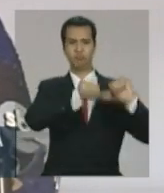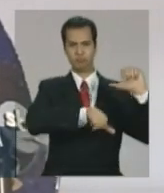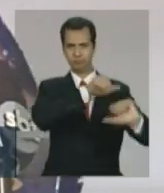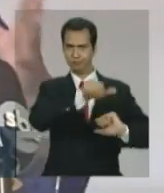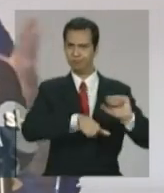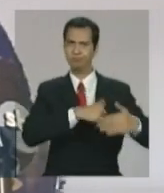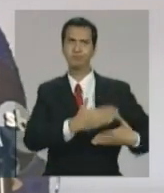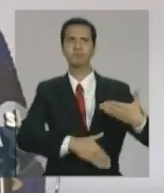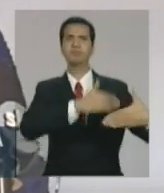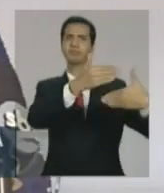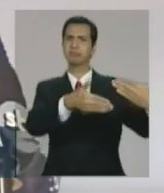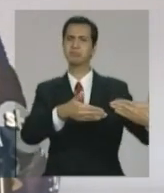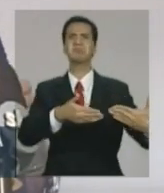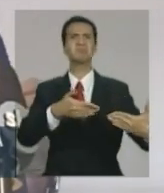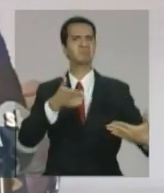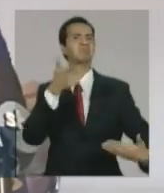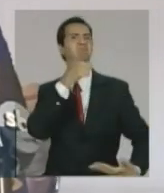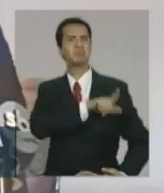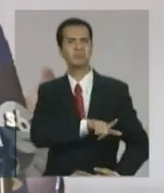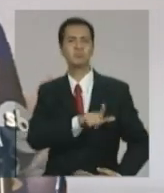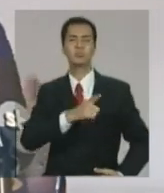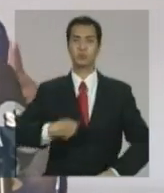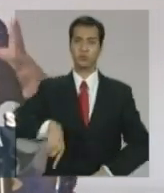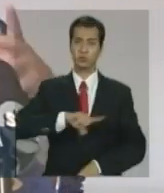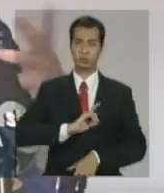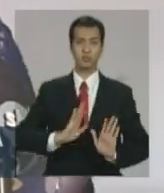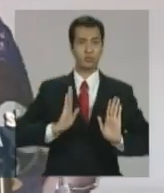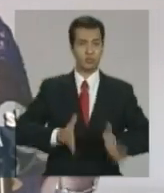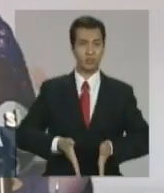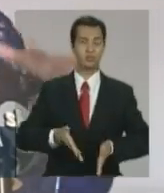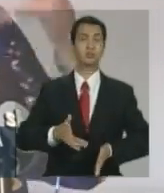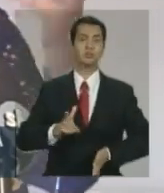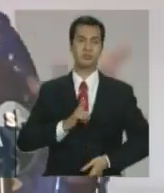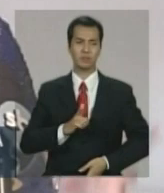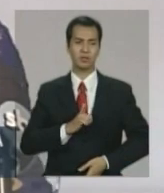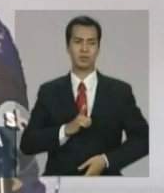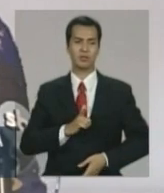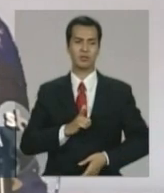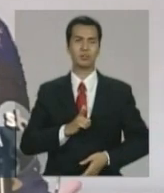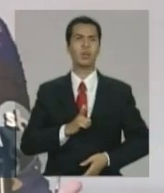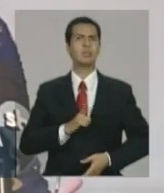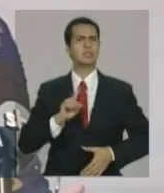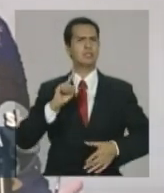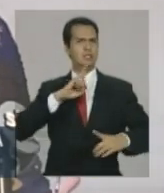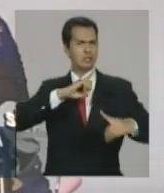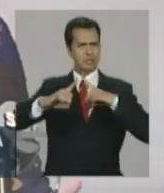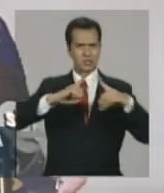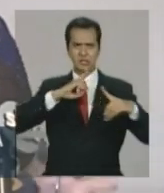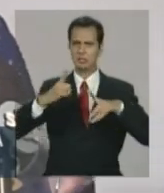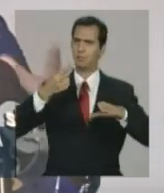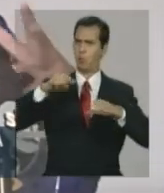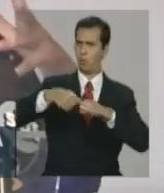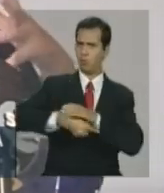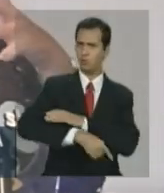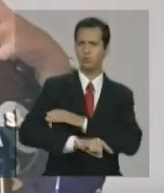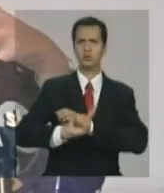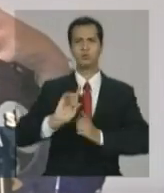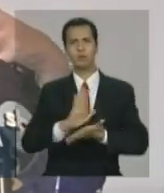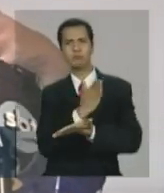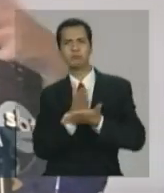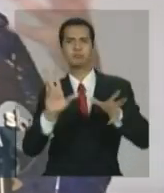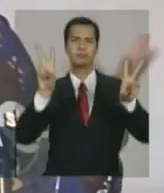sem restrições. Nós discutimos muitas vezes de forma profunda alguns temas. Acho